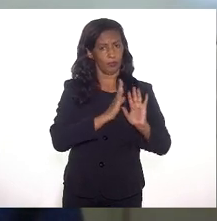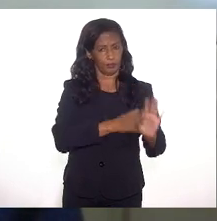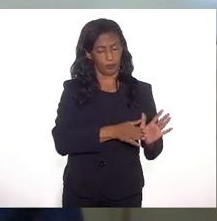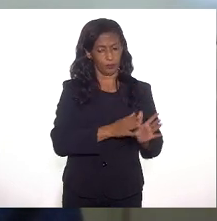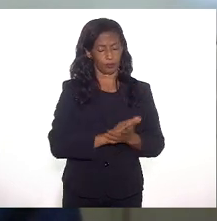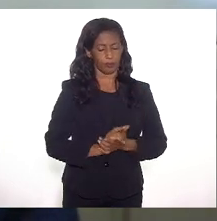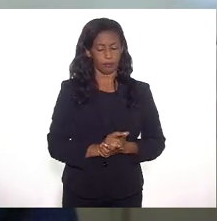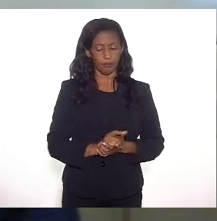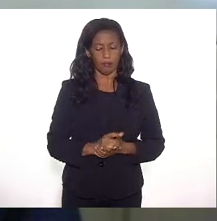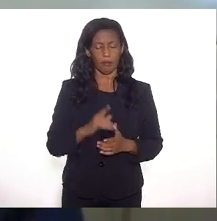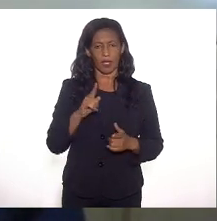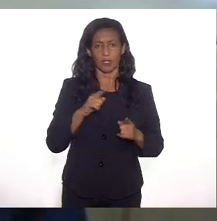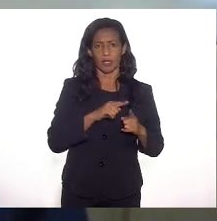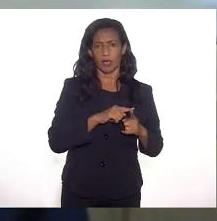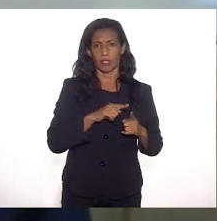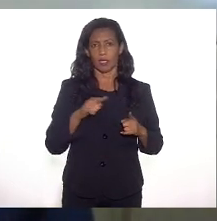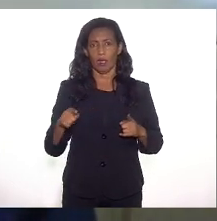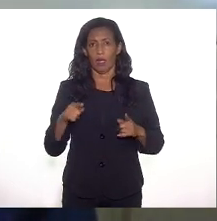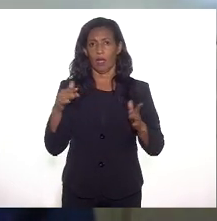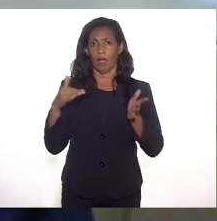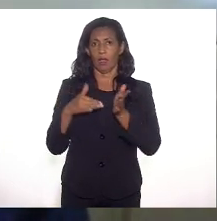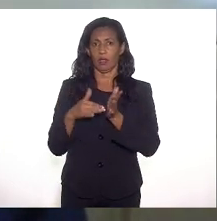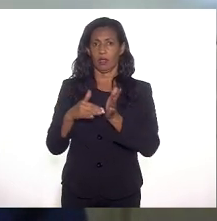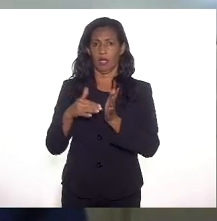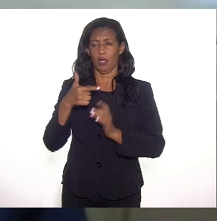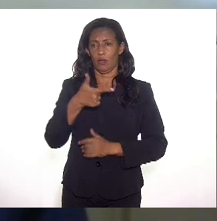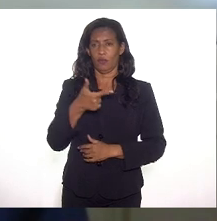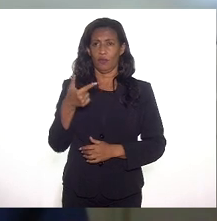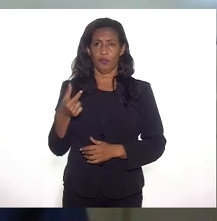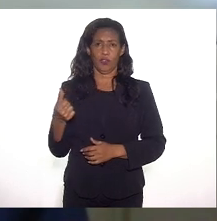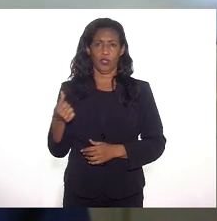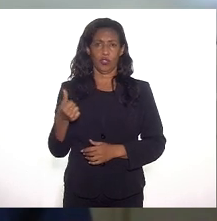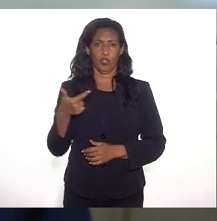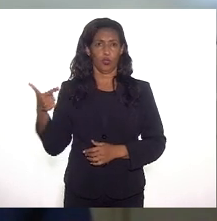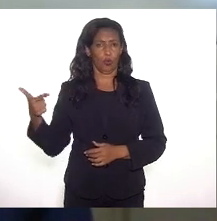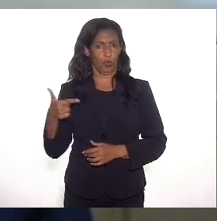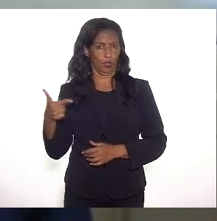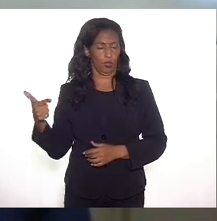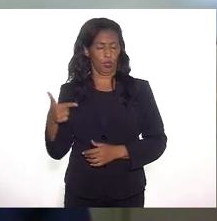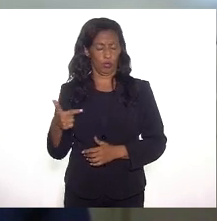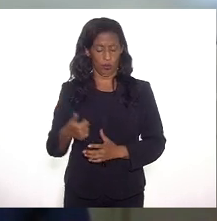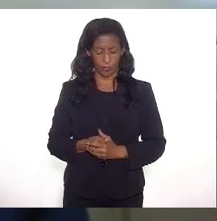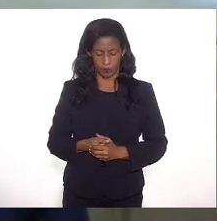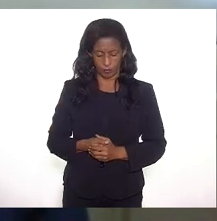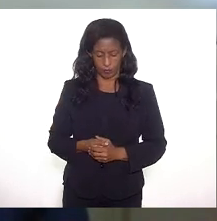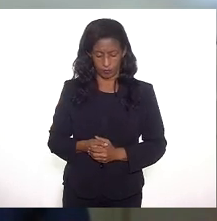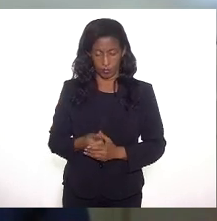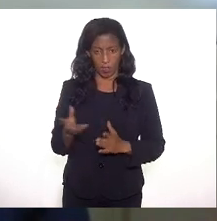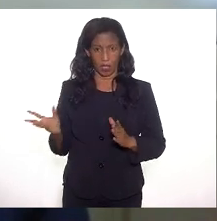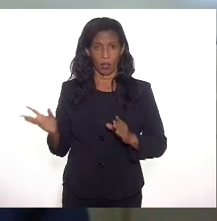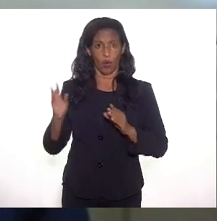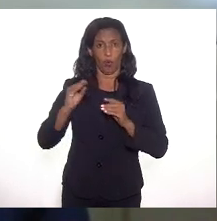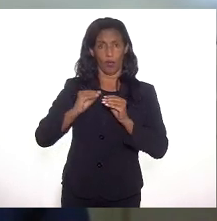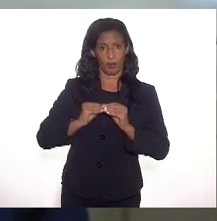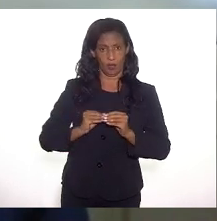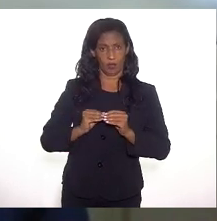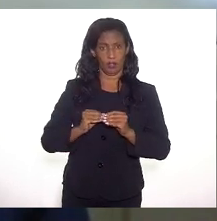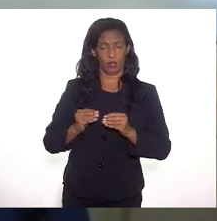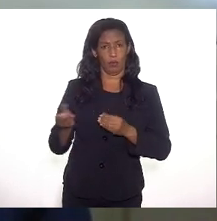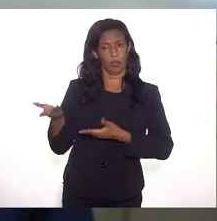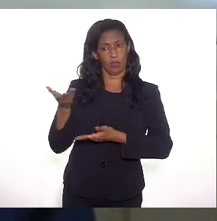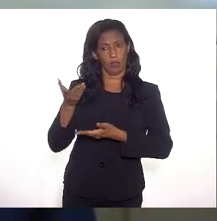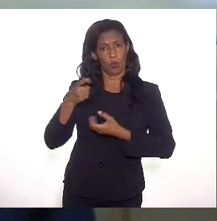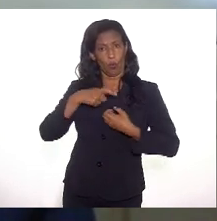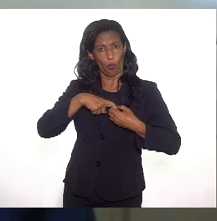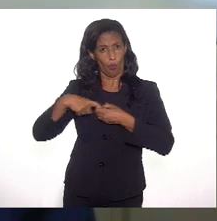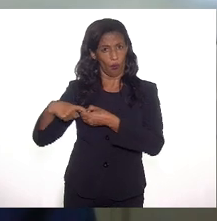estender somente até 2022. E, com adesão a esse convênio de Minas